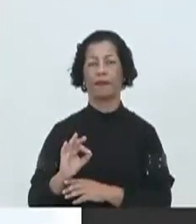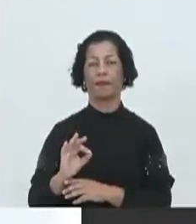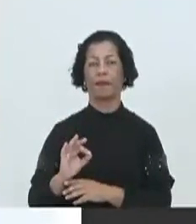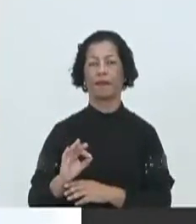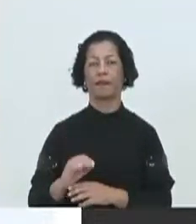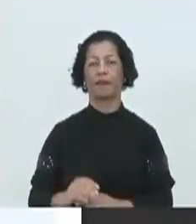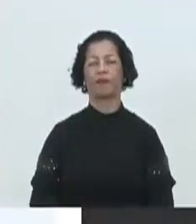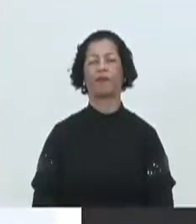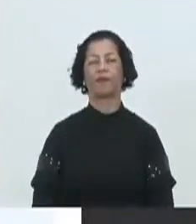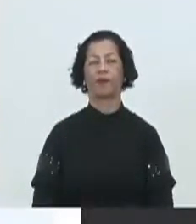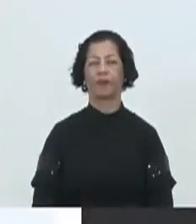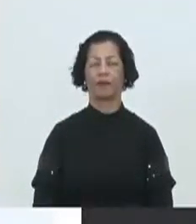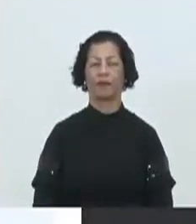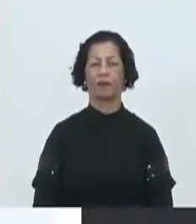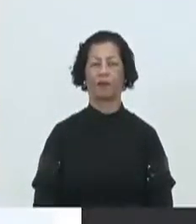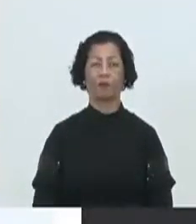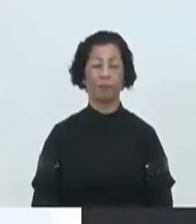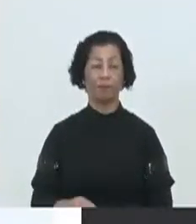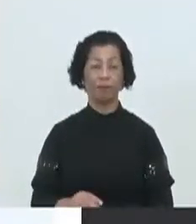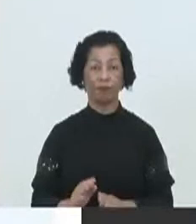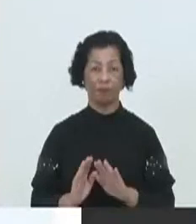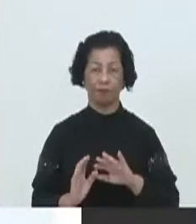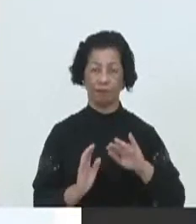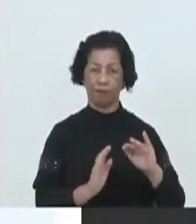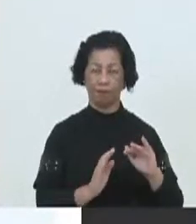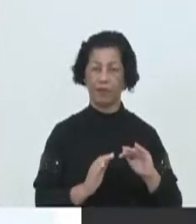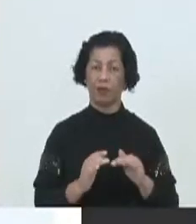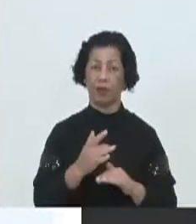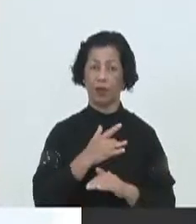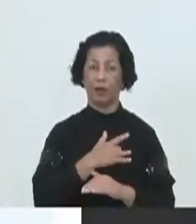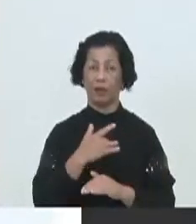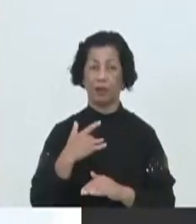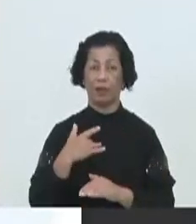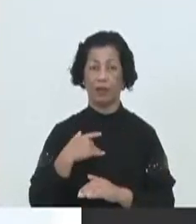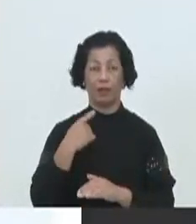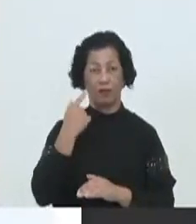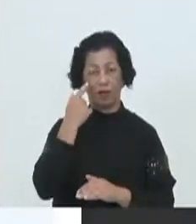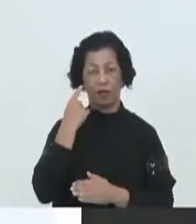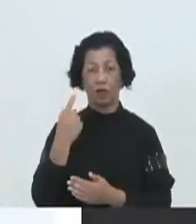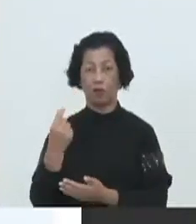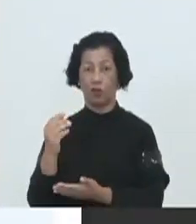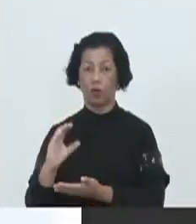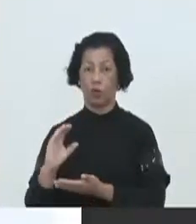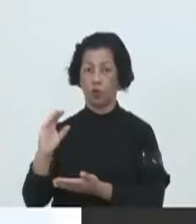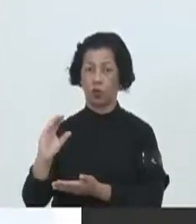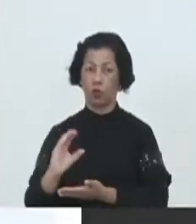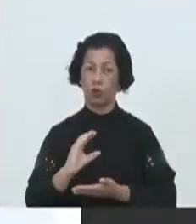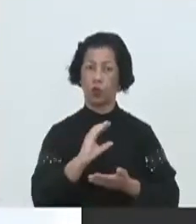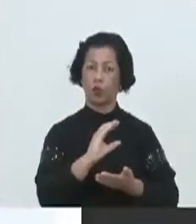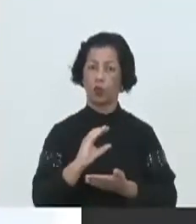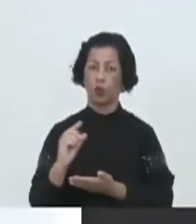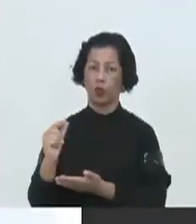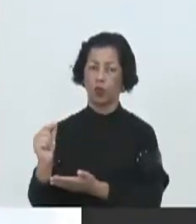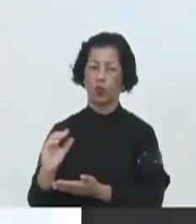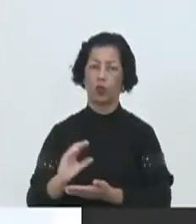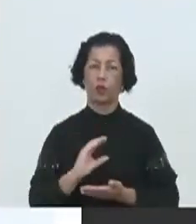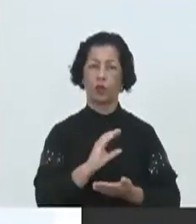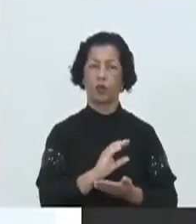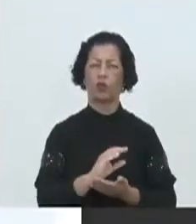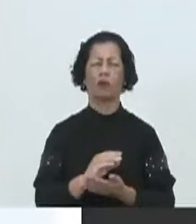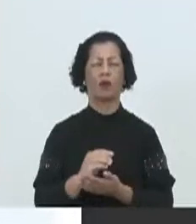por. na saúde a gente olhando as receitas aqui aquelas que computam no caso aqui a receita de